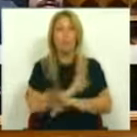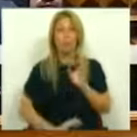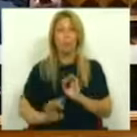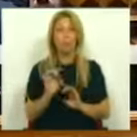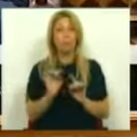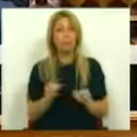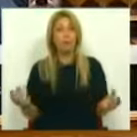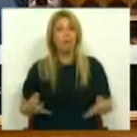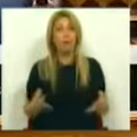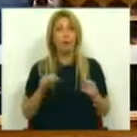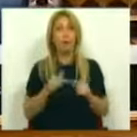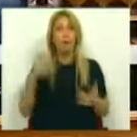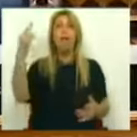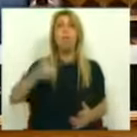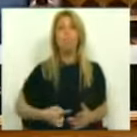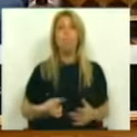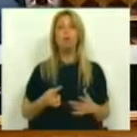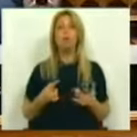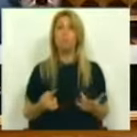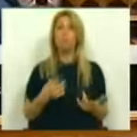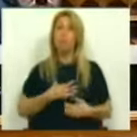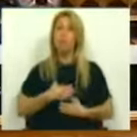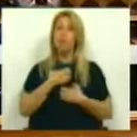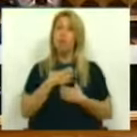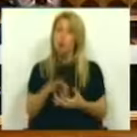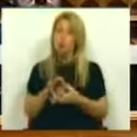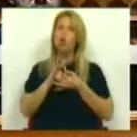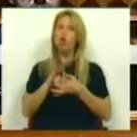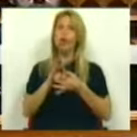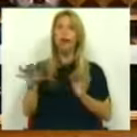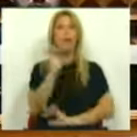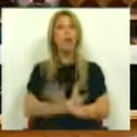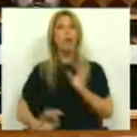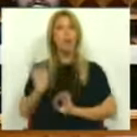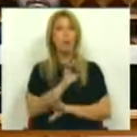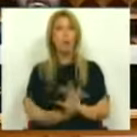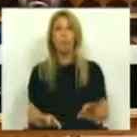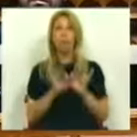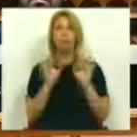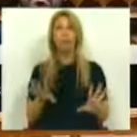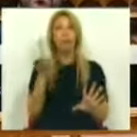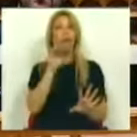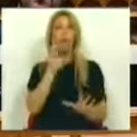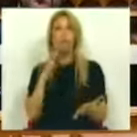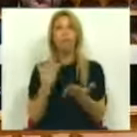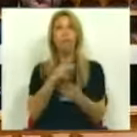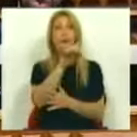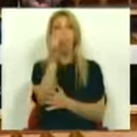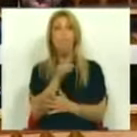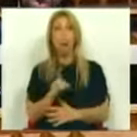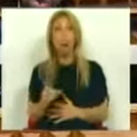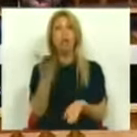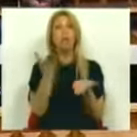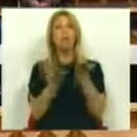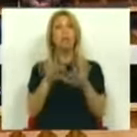nunca, impõe-se um verdadeiro espírito de solidariedade europeu como forma de garantir a paz, o equilíbrio